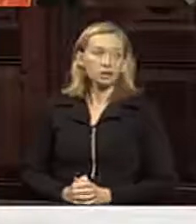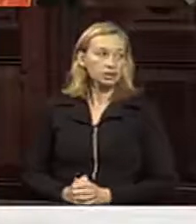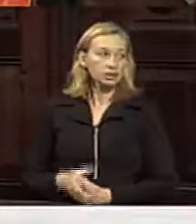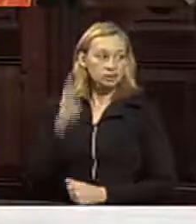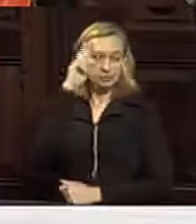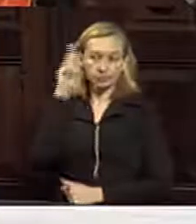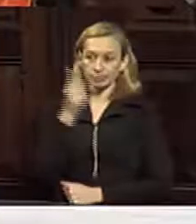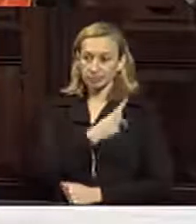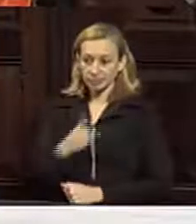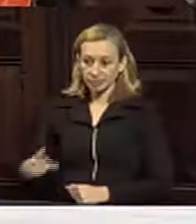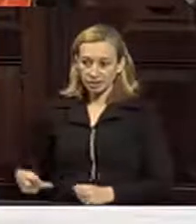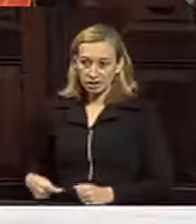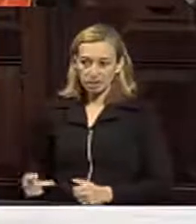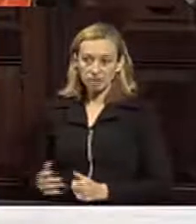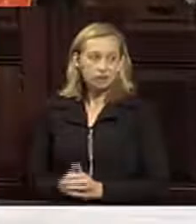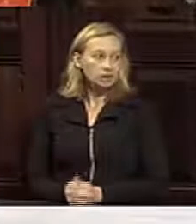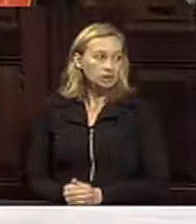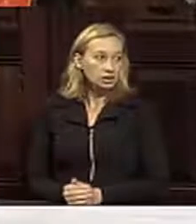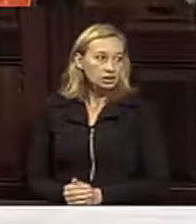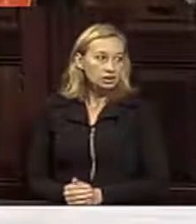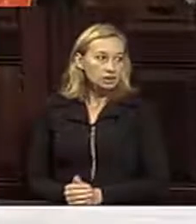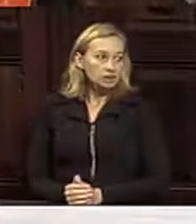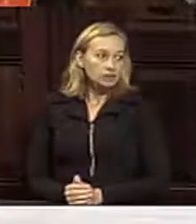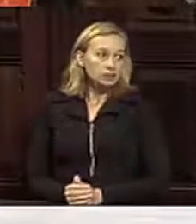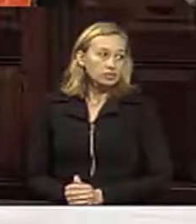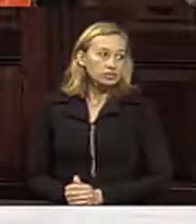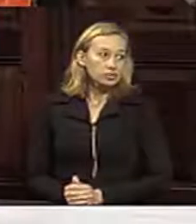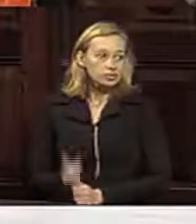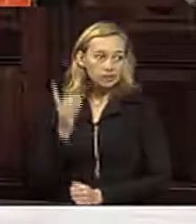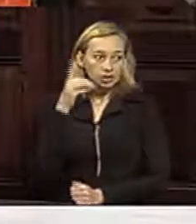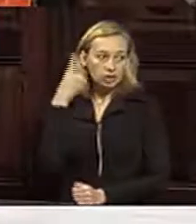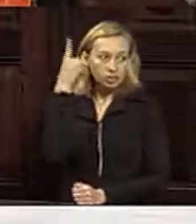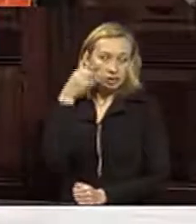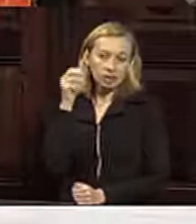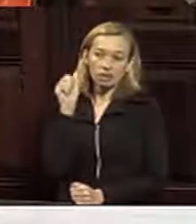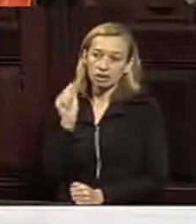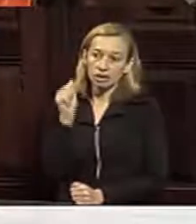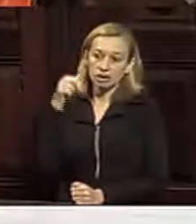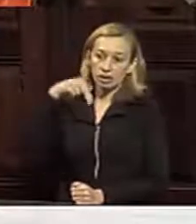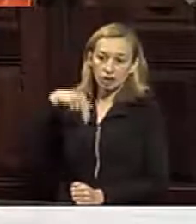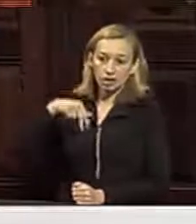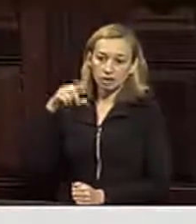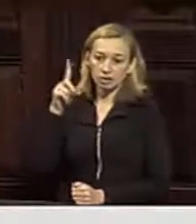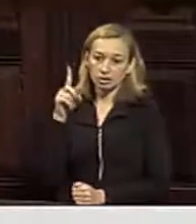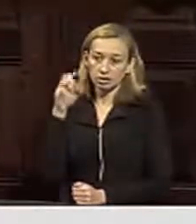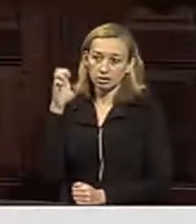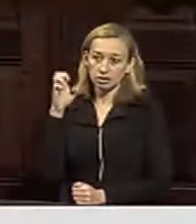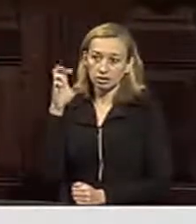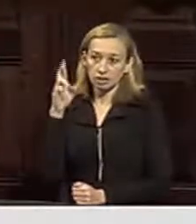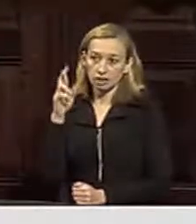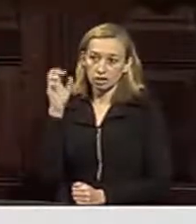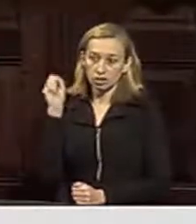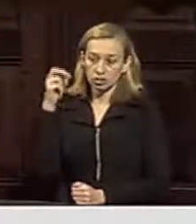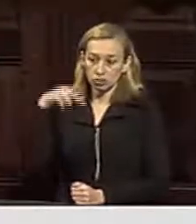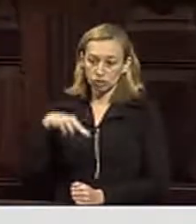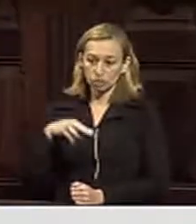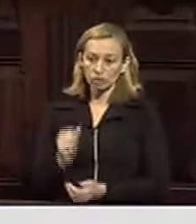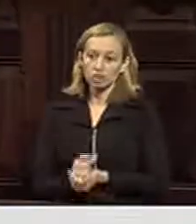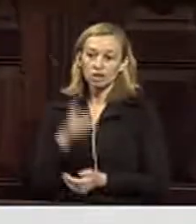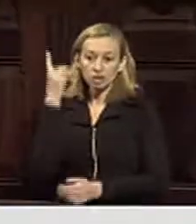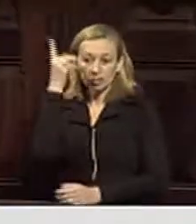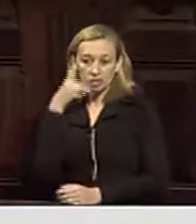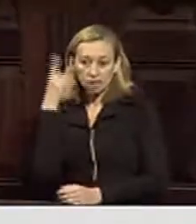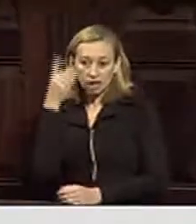Senhor presidente, expediente final, deputado Anderson Nogueira, deputado Jânio, deputado Tio Carlos,